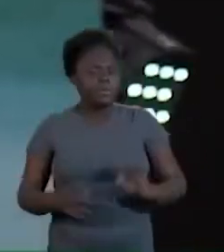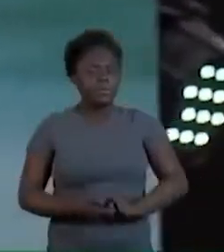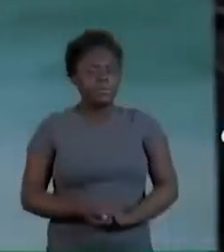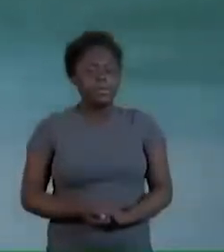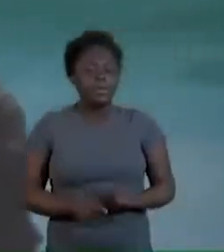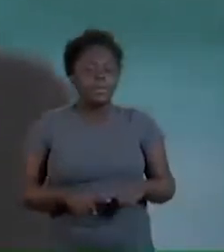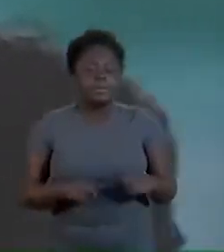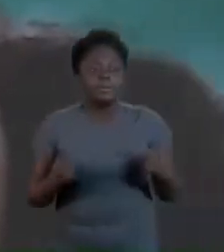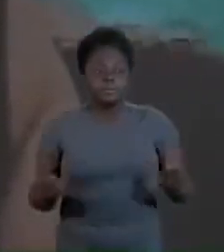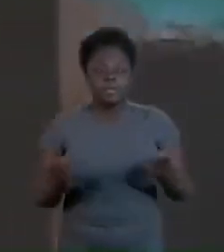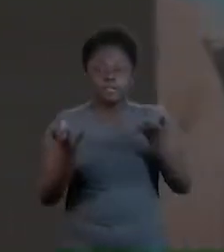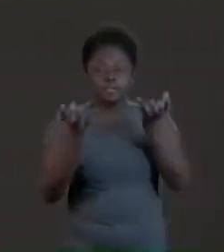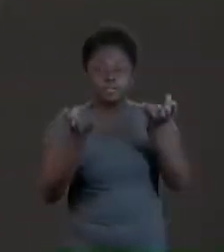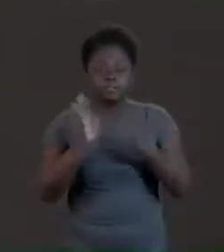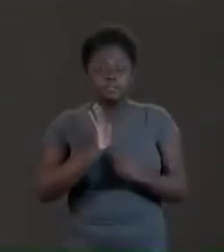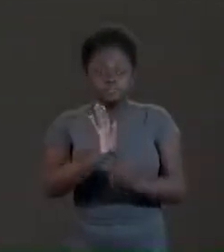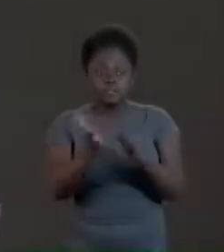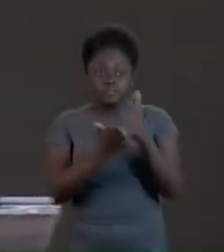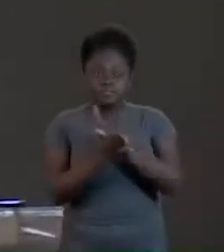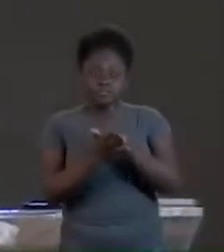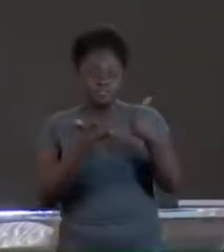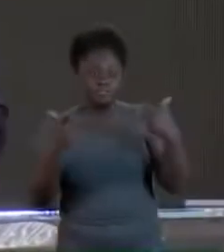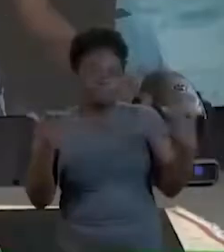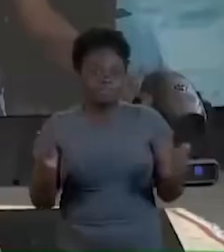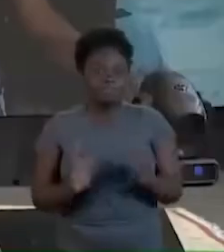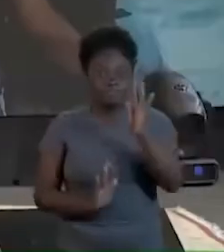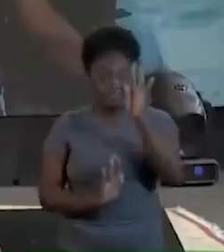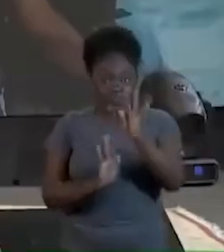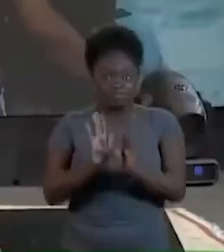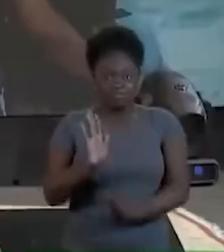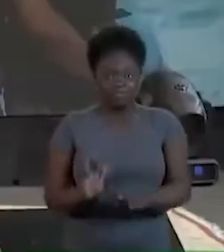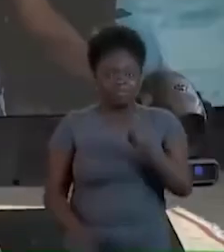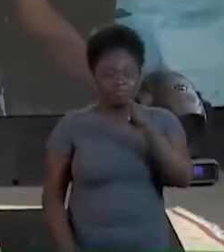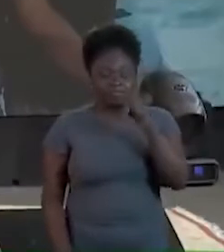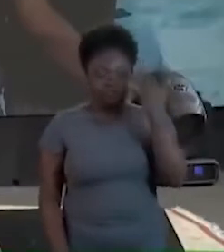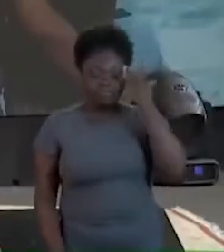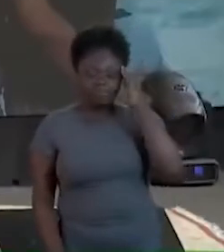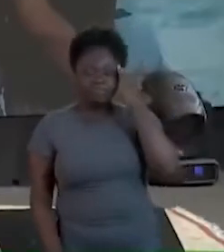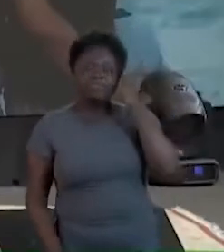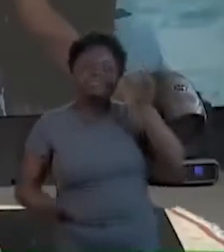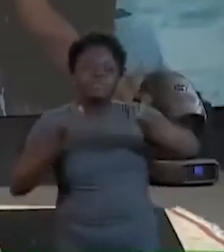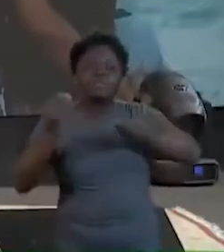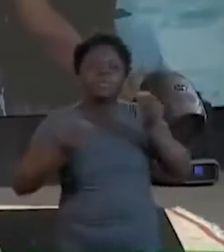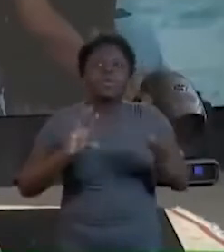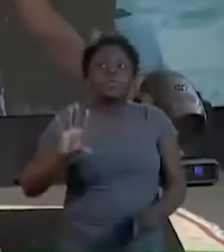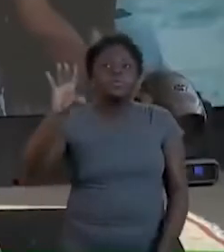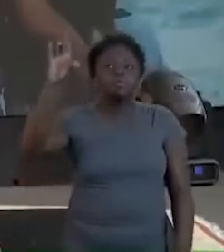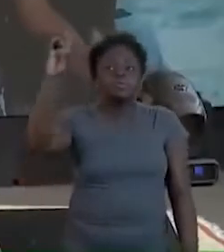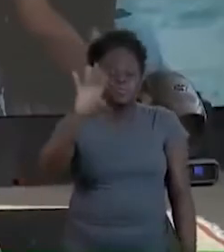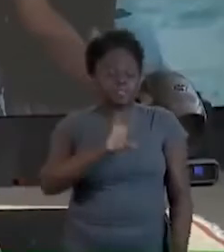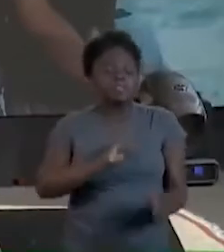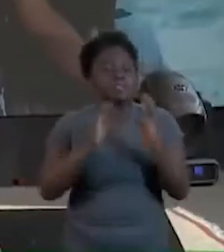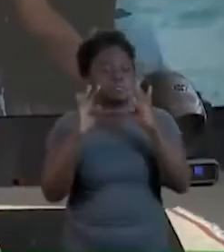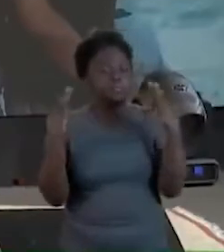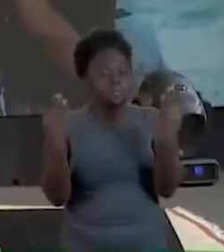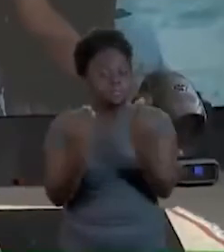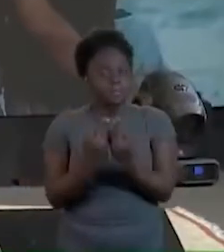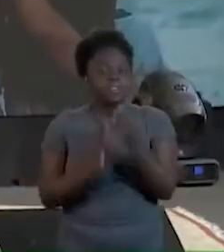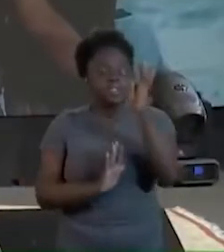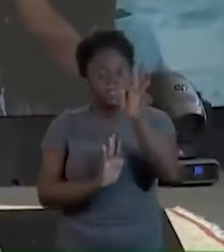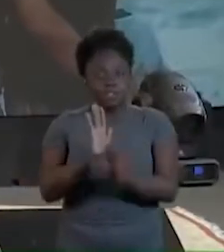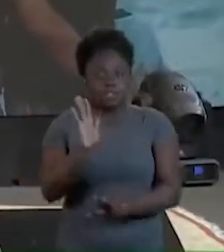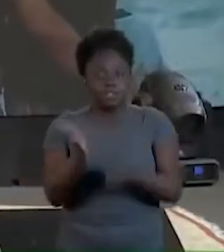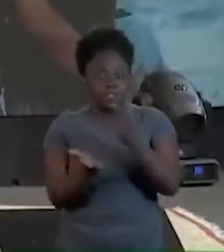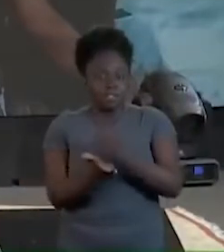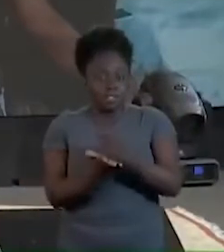Mas eu quero te mostrar algumas coisas aqui nesse texto, para que você entenda o quanto Deus ama as famílias. E nesse texto de